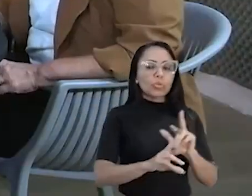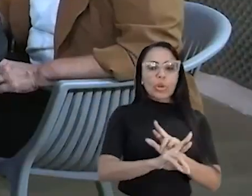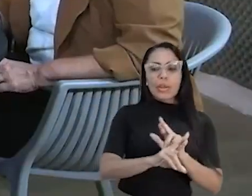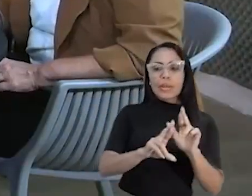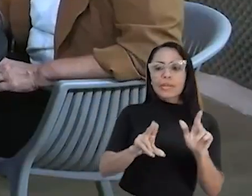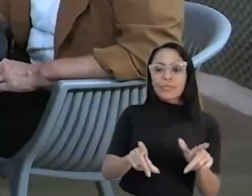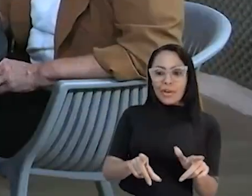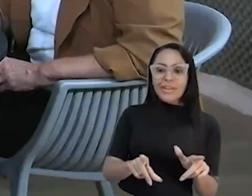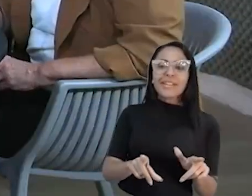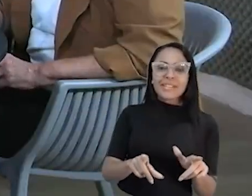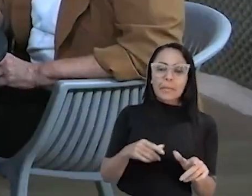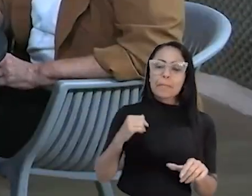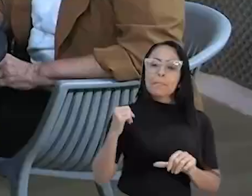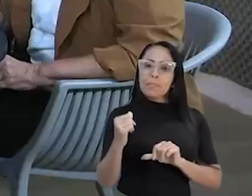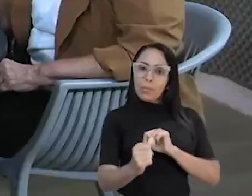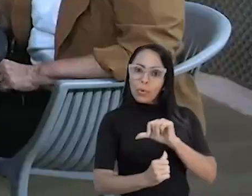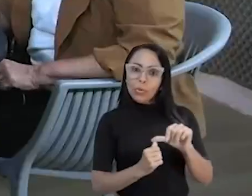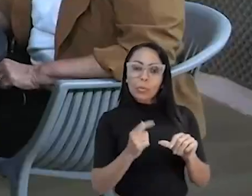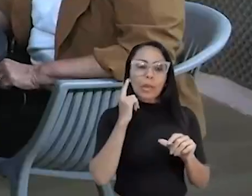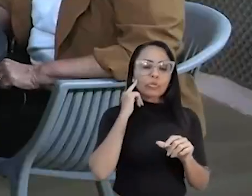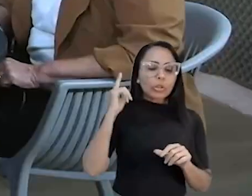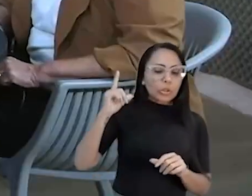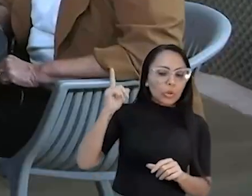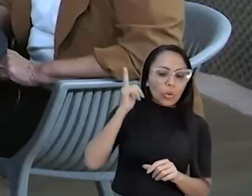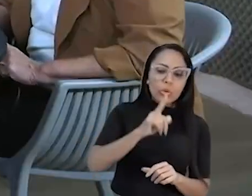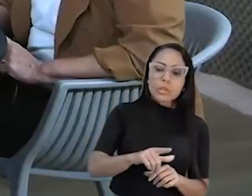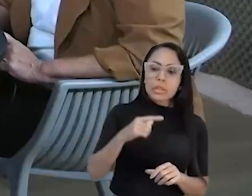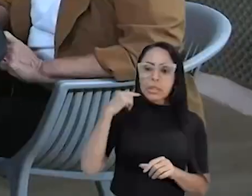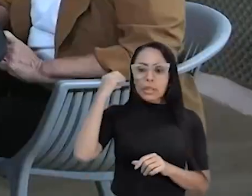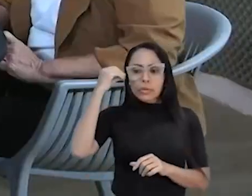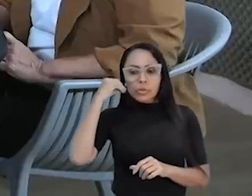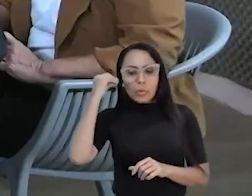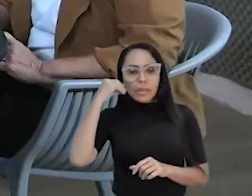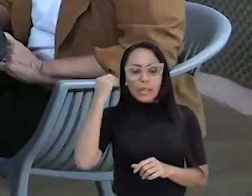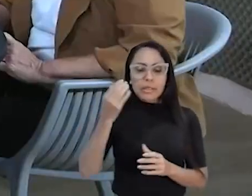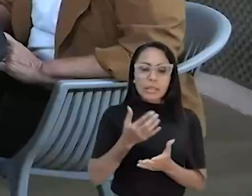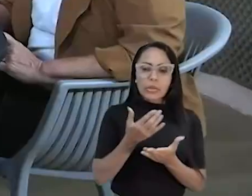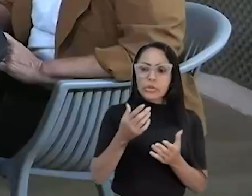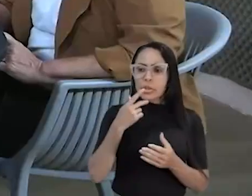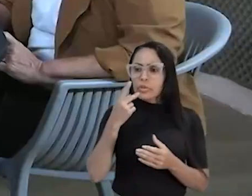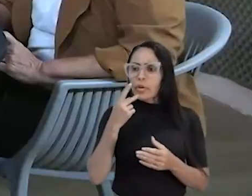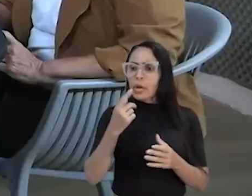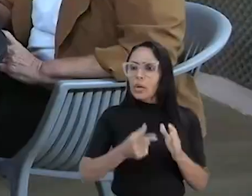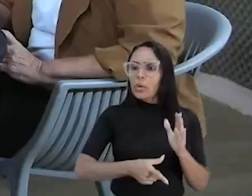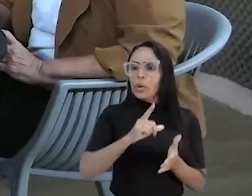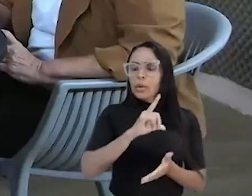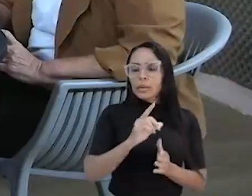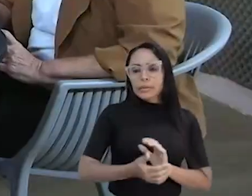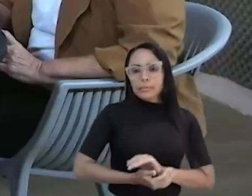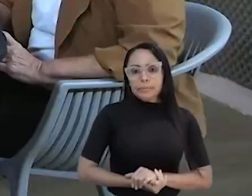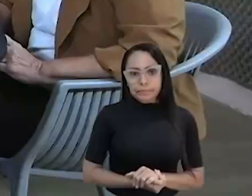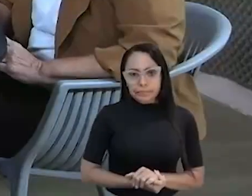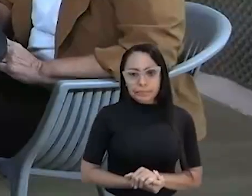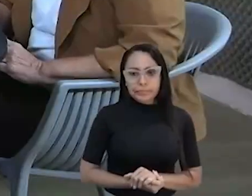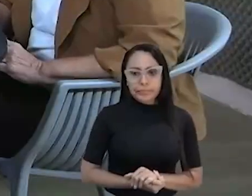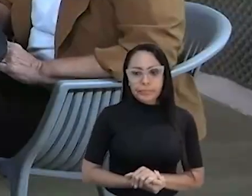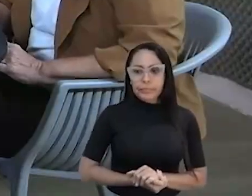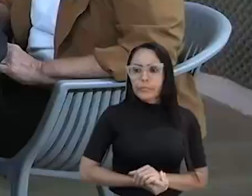né? Ele mudou para poder a gente conseguir trazer a experiência gancho, né? Que a gente falou anteriormente. Então, tudo acaba